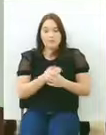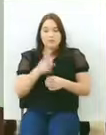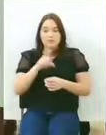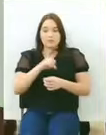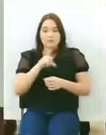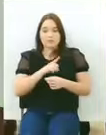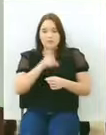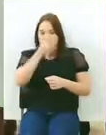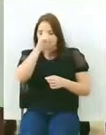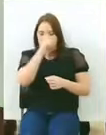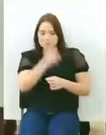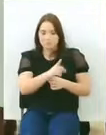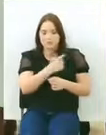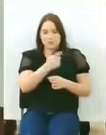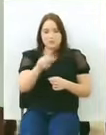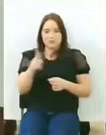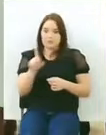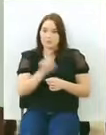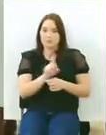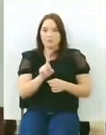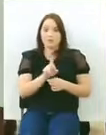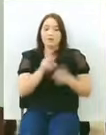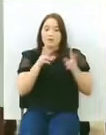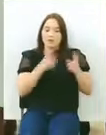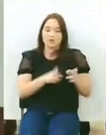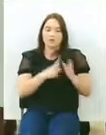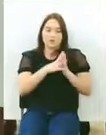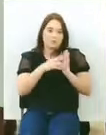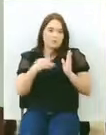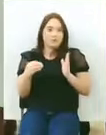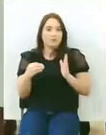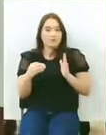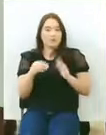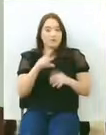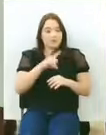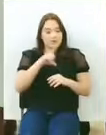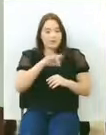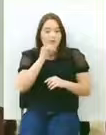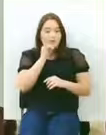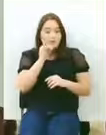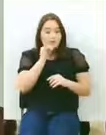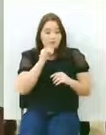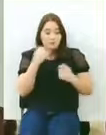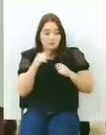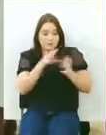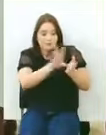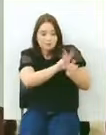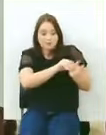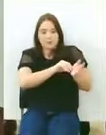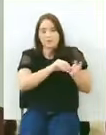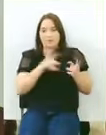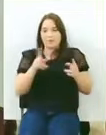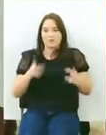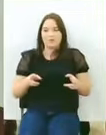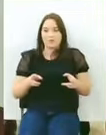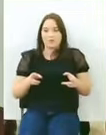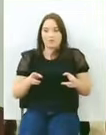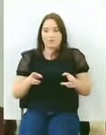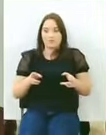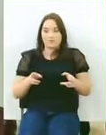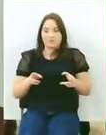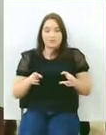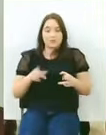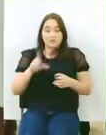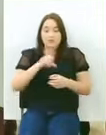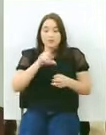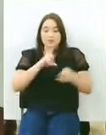Não como dominadores, mas como modelos, como exemplos a serem seguidos.